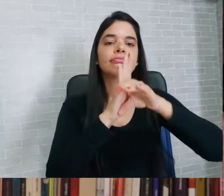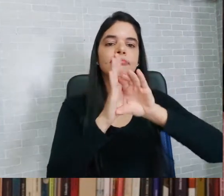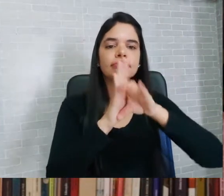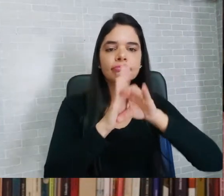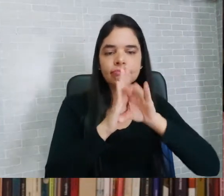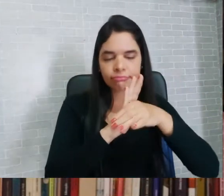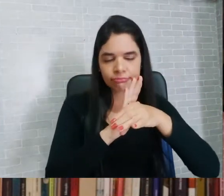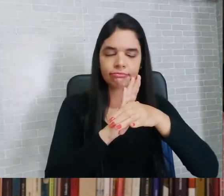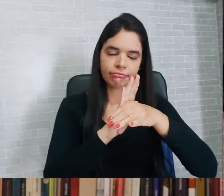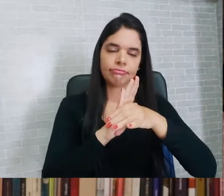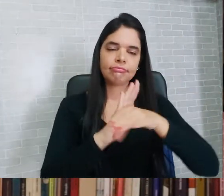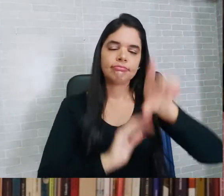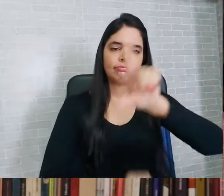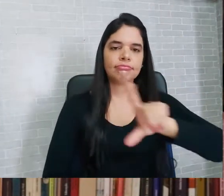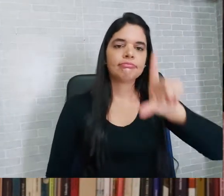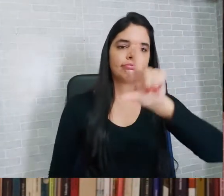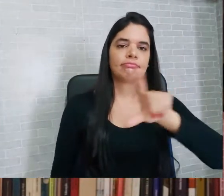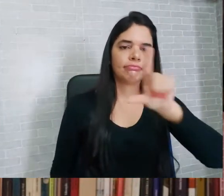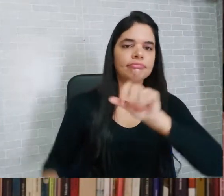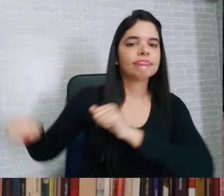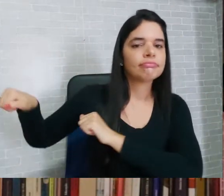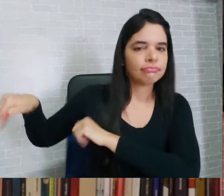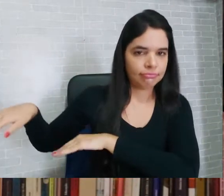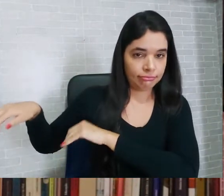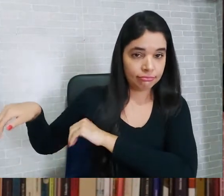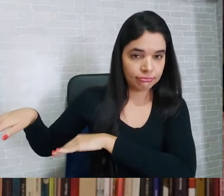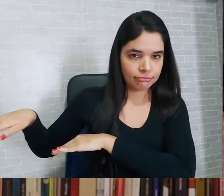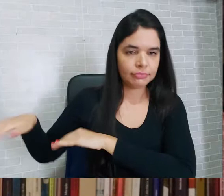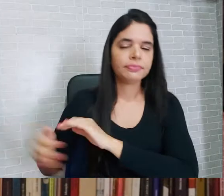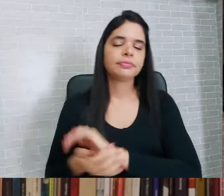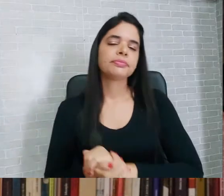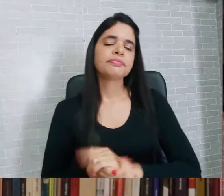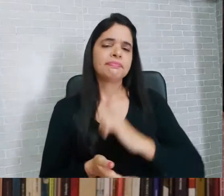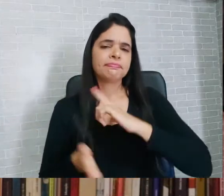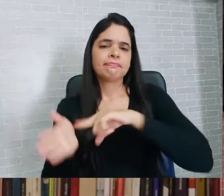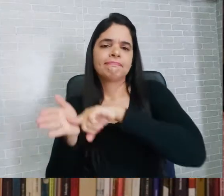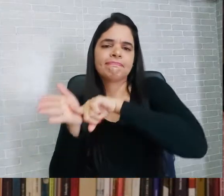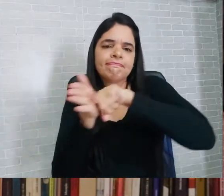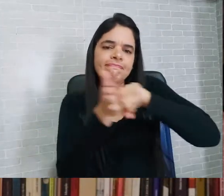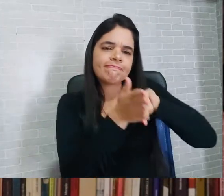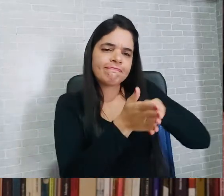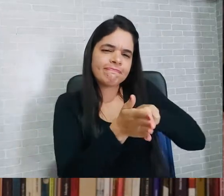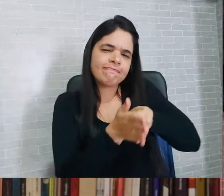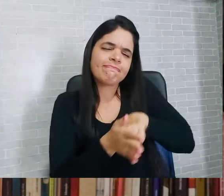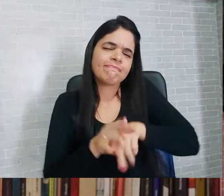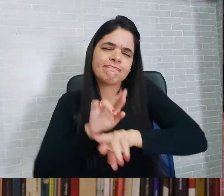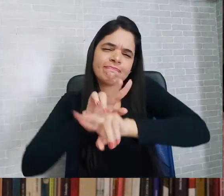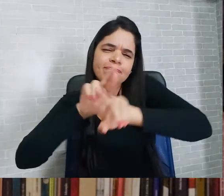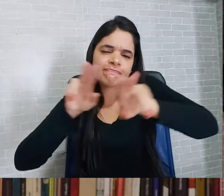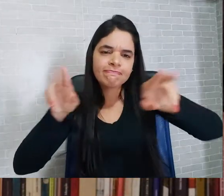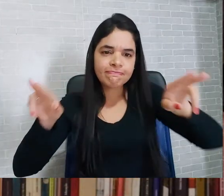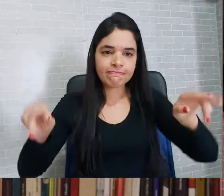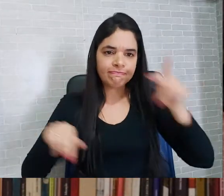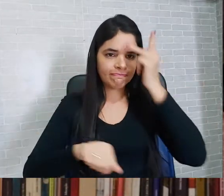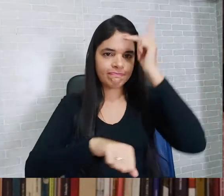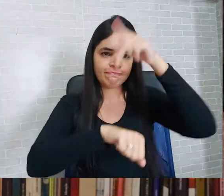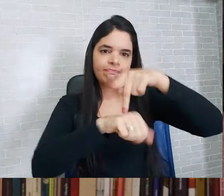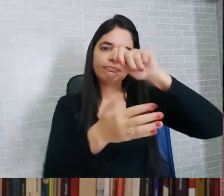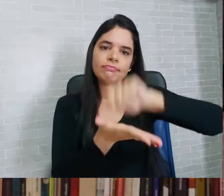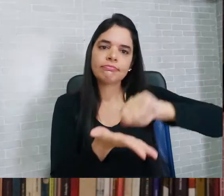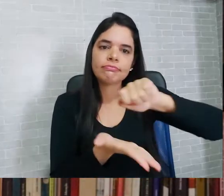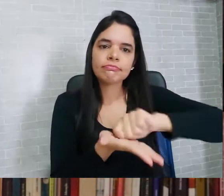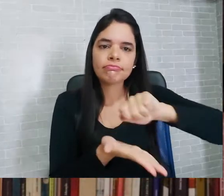francófona ou literatura da Guiana Francesa. Muitos trabalhos, quando mencionam os autores da Guiana Francesa,